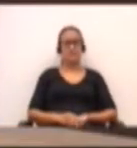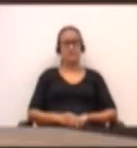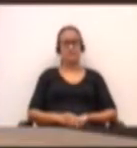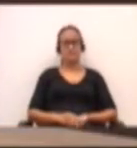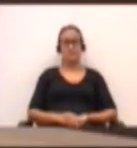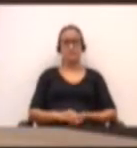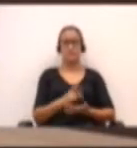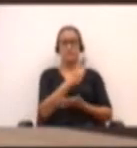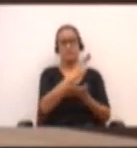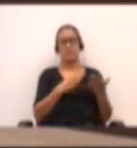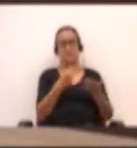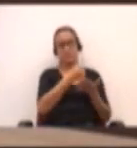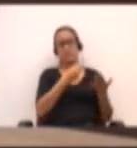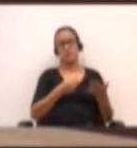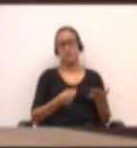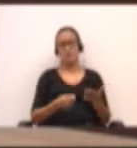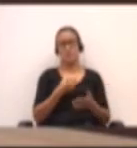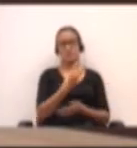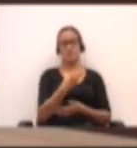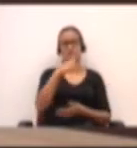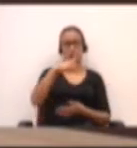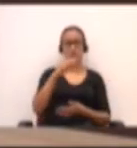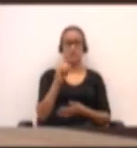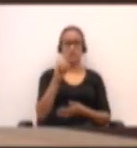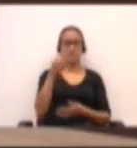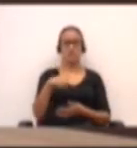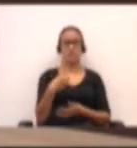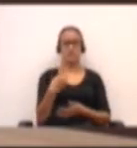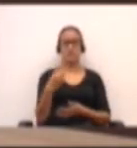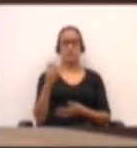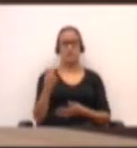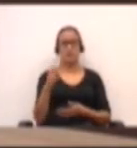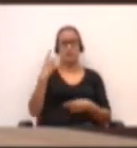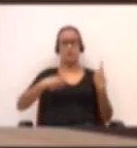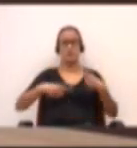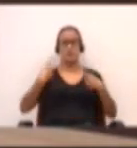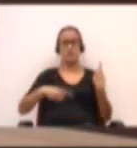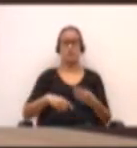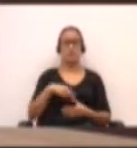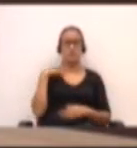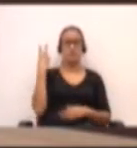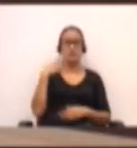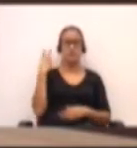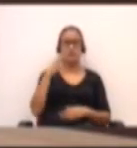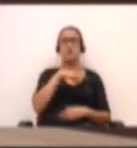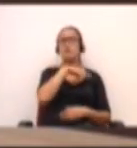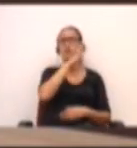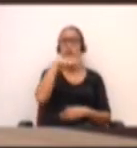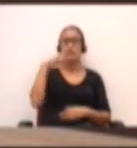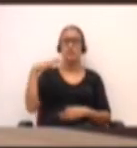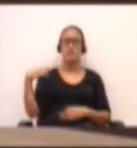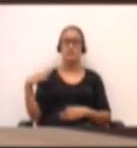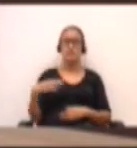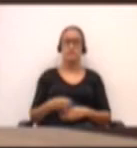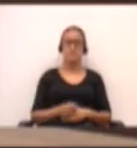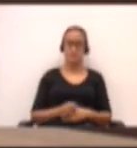Requerimento 370 de 2015 continua em discussão. Para discutir o requerimento, o vereador Aloysio de